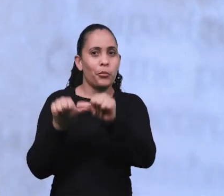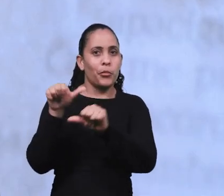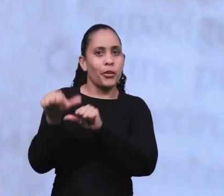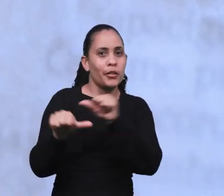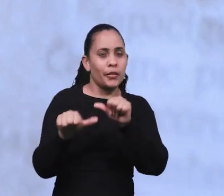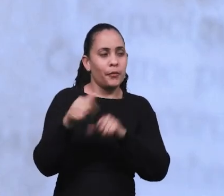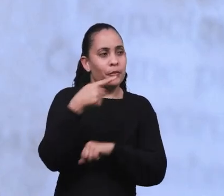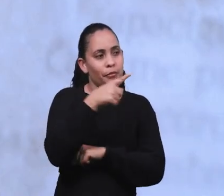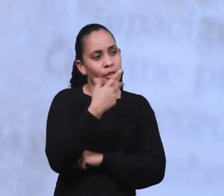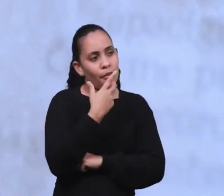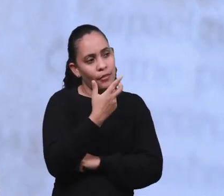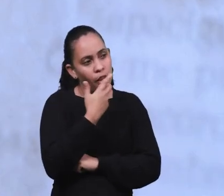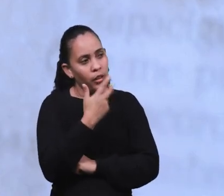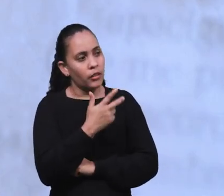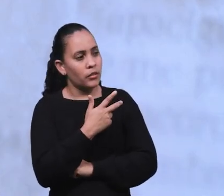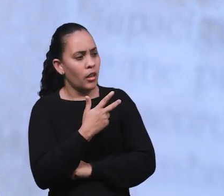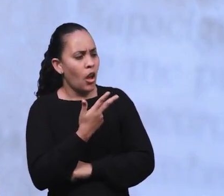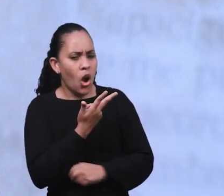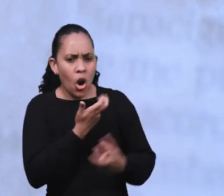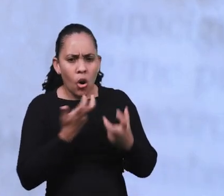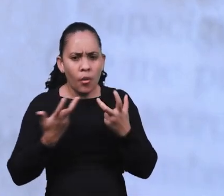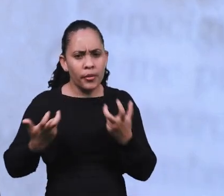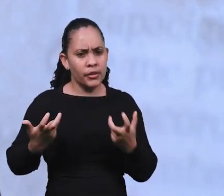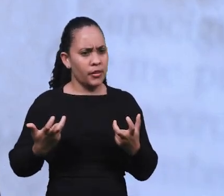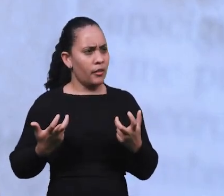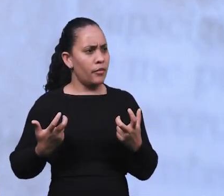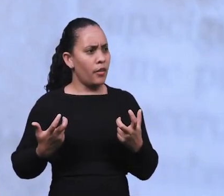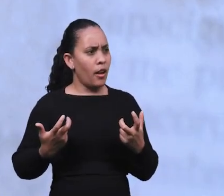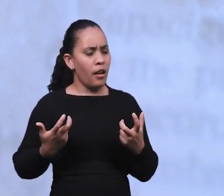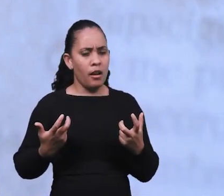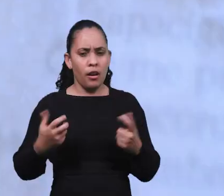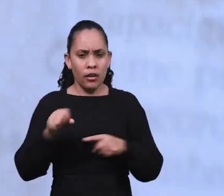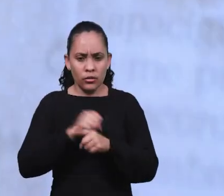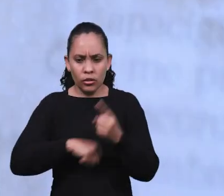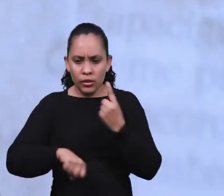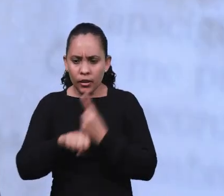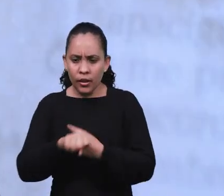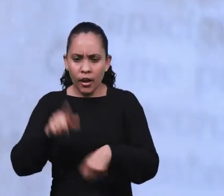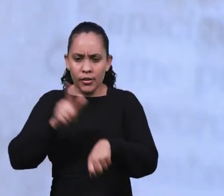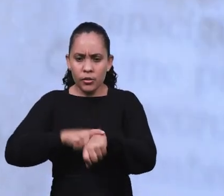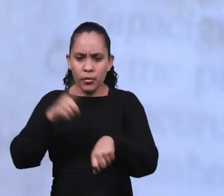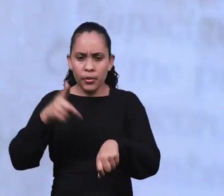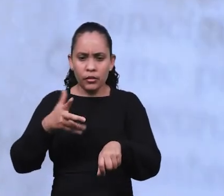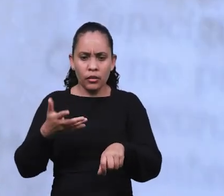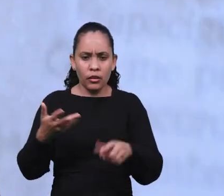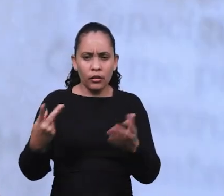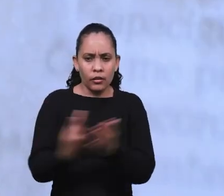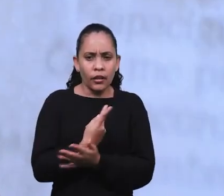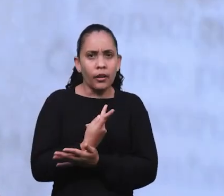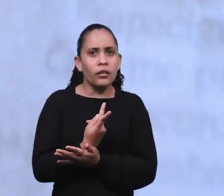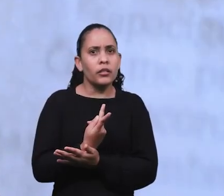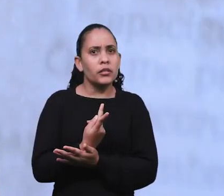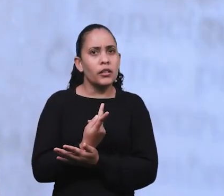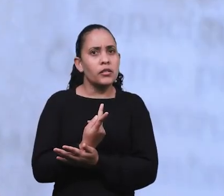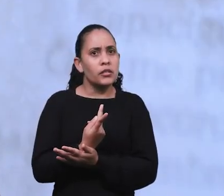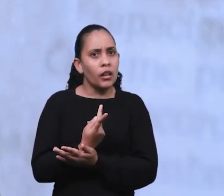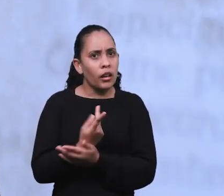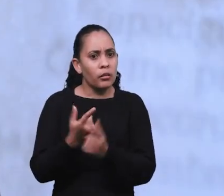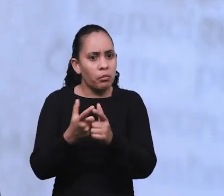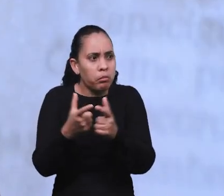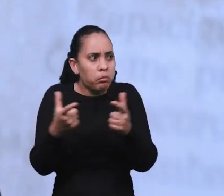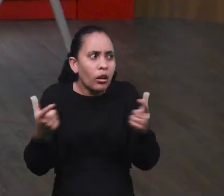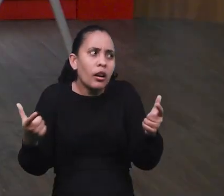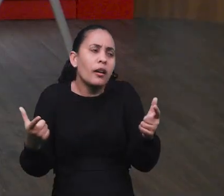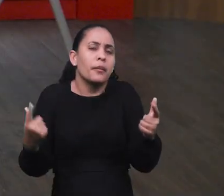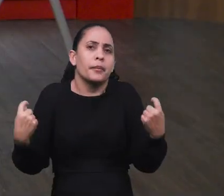Ou seja, eu acho que isso que você está querendo falar, observar o mercado, observar o momento e modificar o rumo. Ampliar o